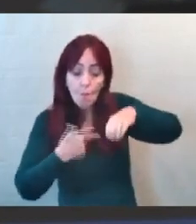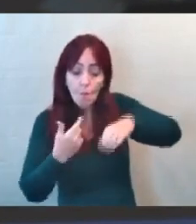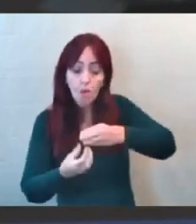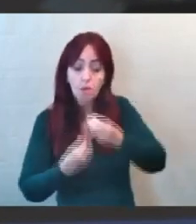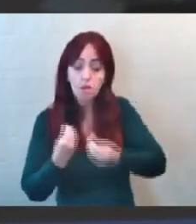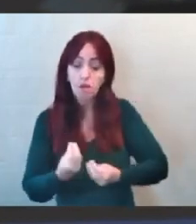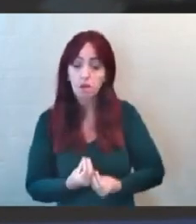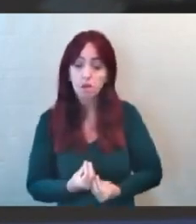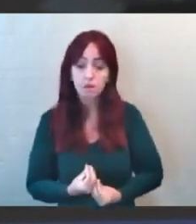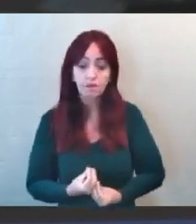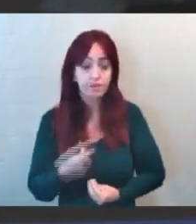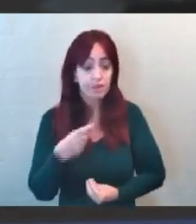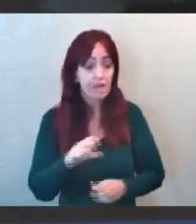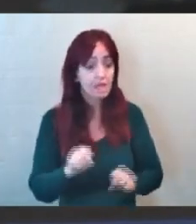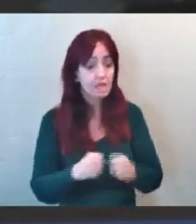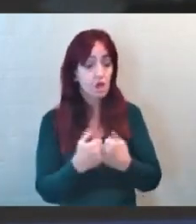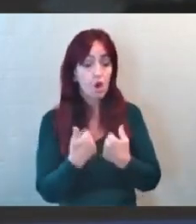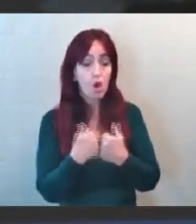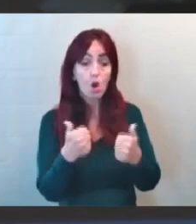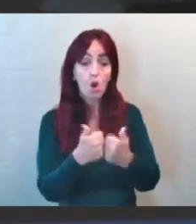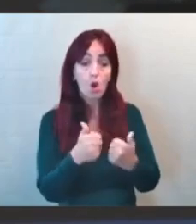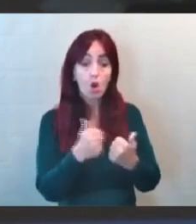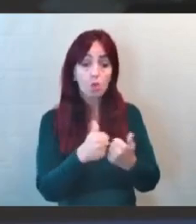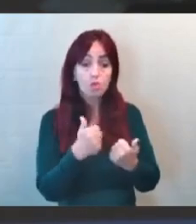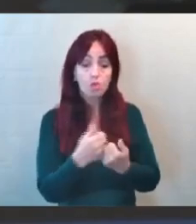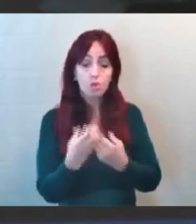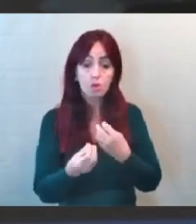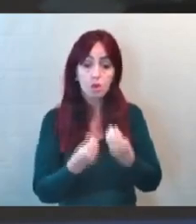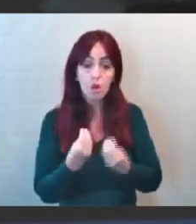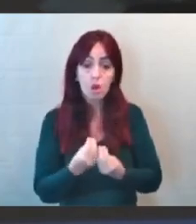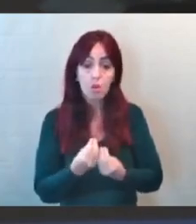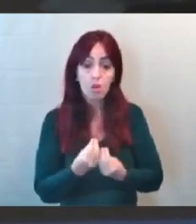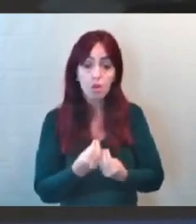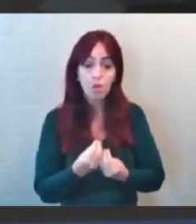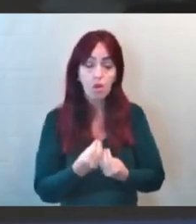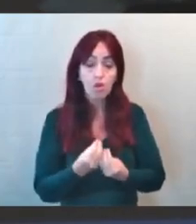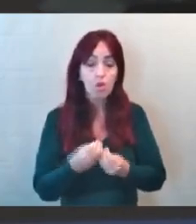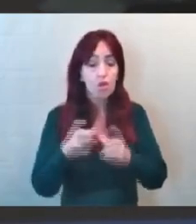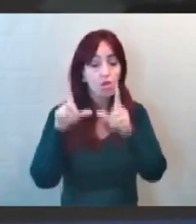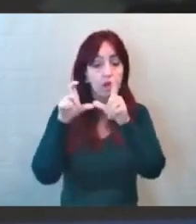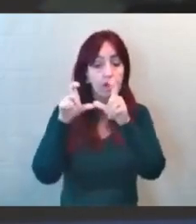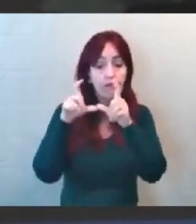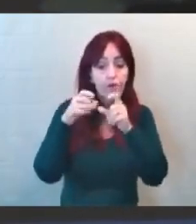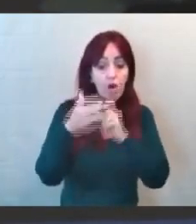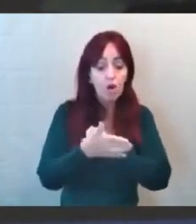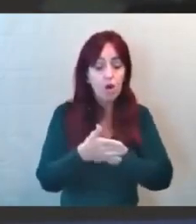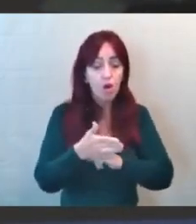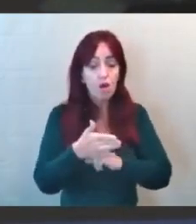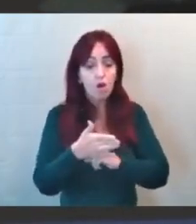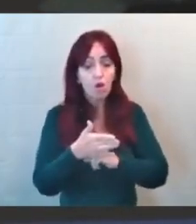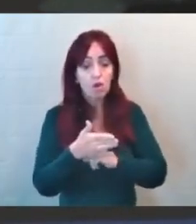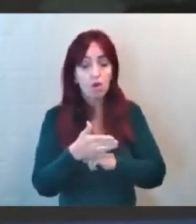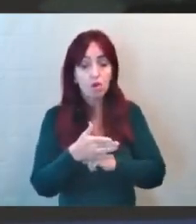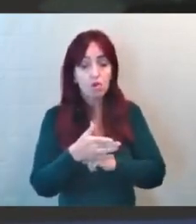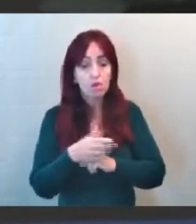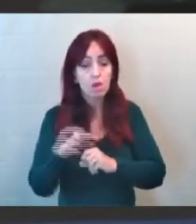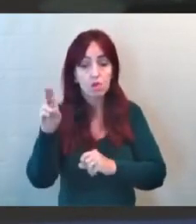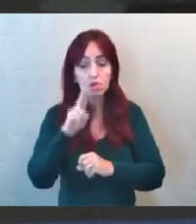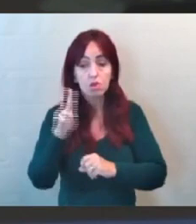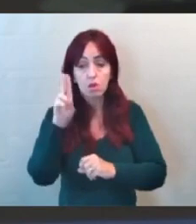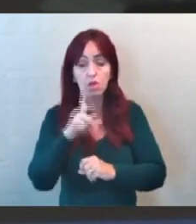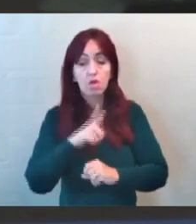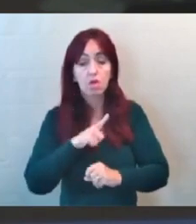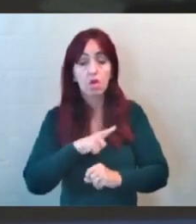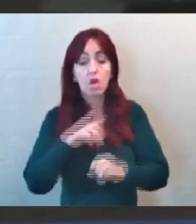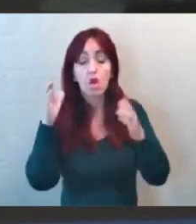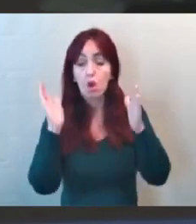esse ônibus, o senhor não acredita. Eu tenho imagens desse ônibus que que o usuário mandou para a gente, circulando hoje